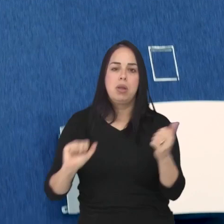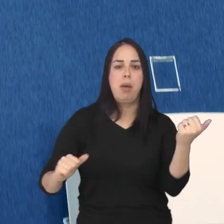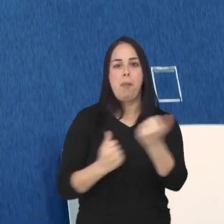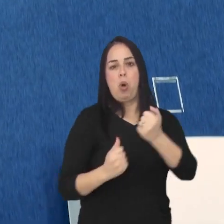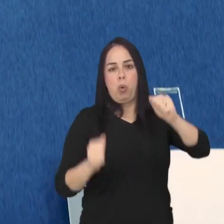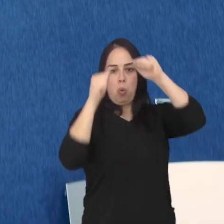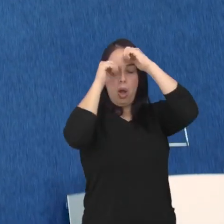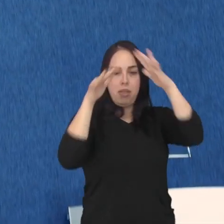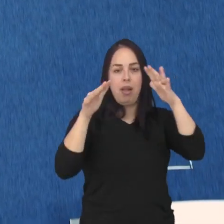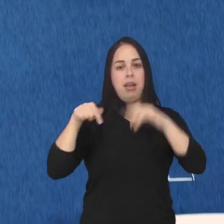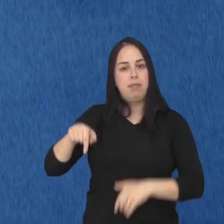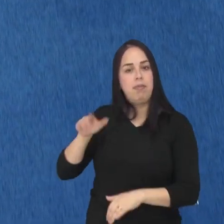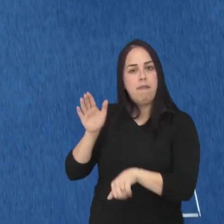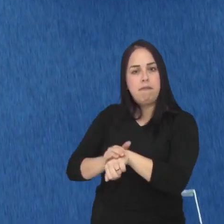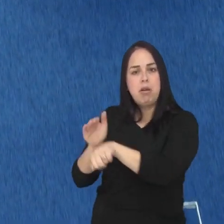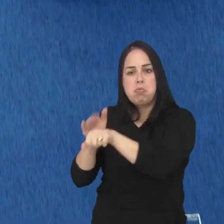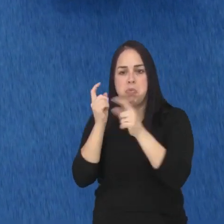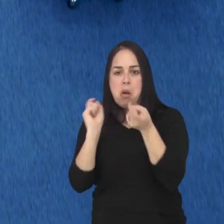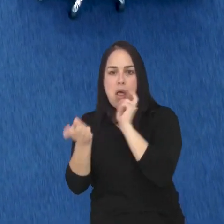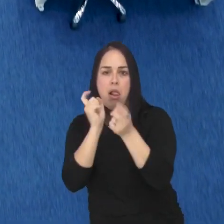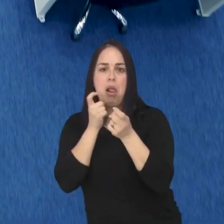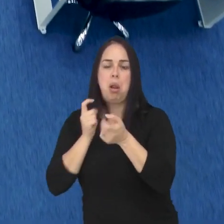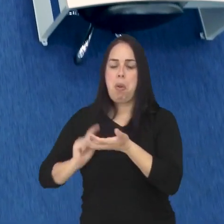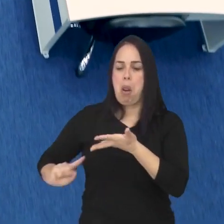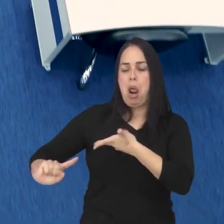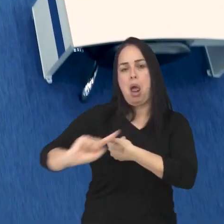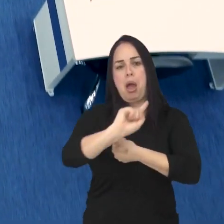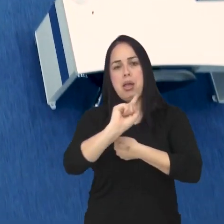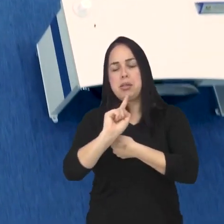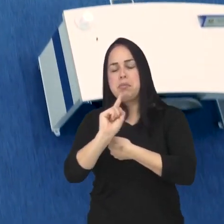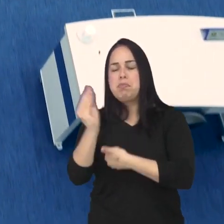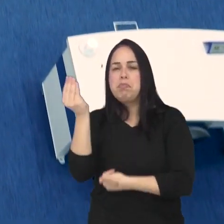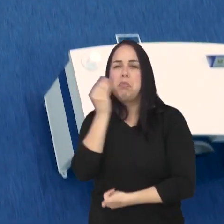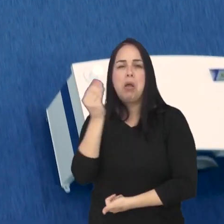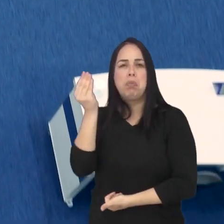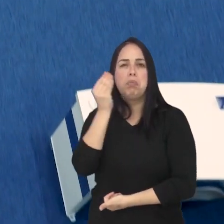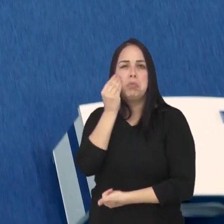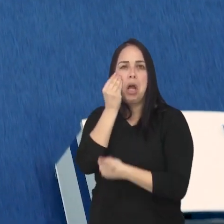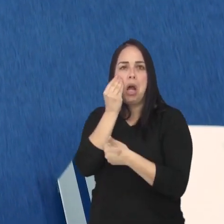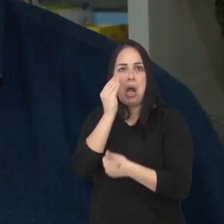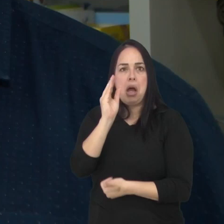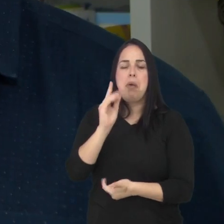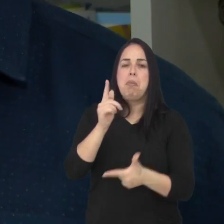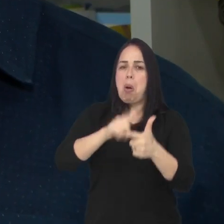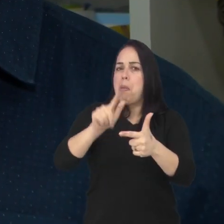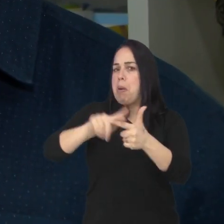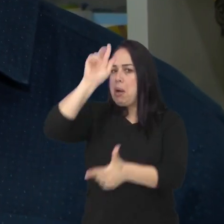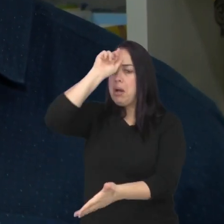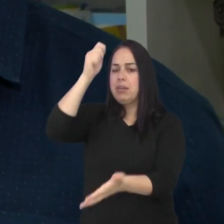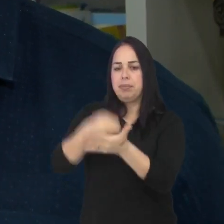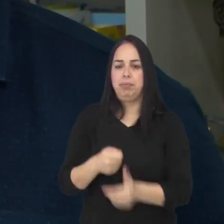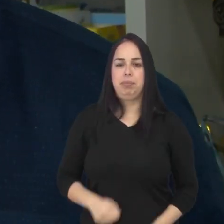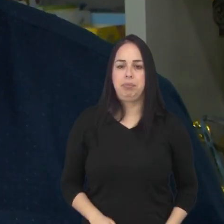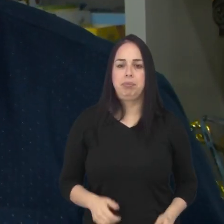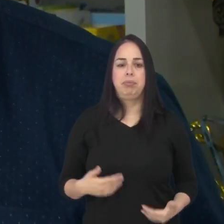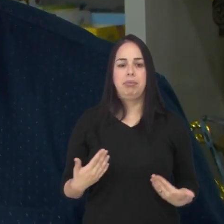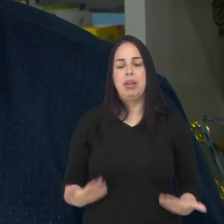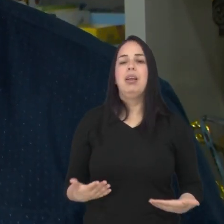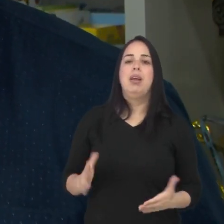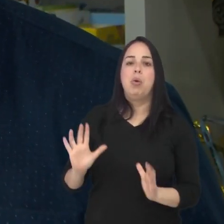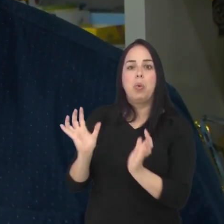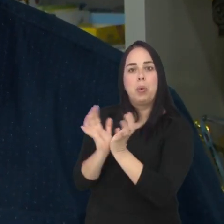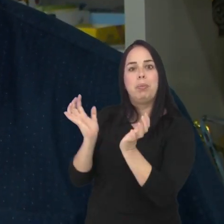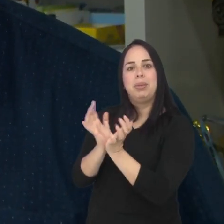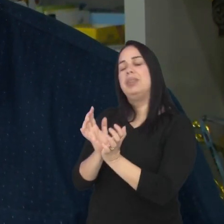Autismo. O grupo realiza reuniões para discutir as demandas e buscar soluções. A Frente Parlamentar de Apoio à Pessoa com Autismo